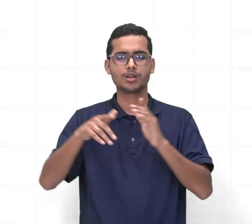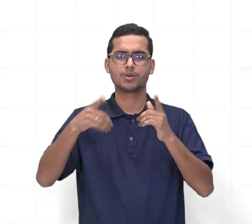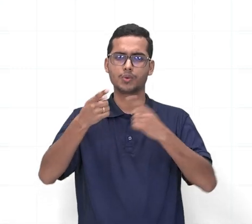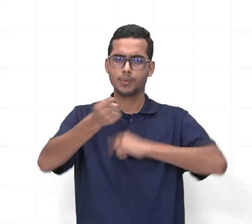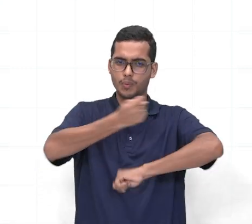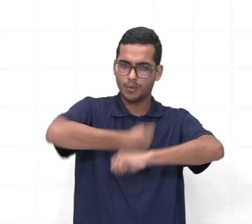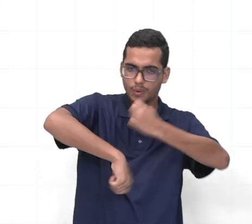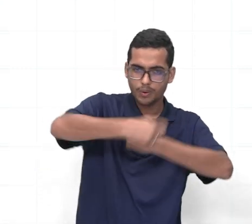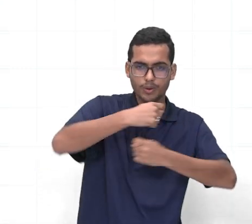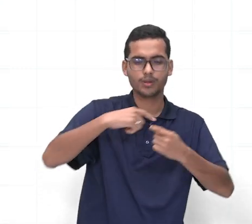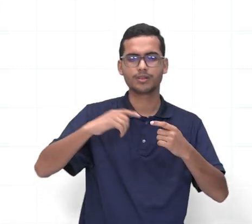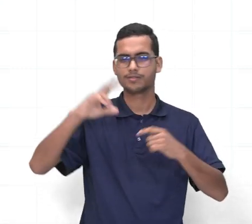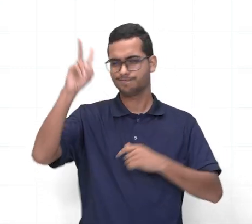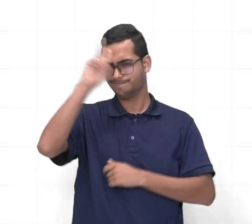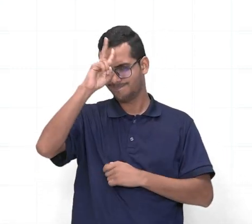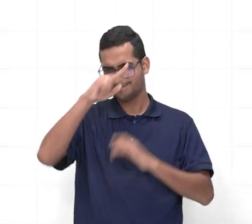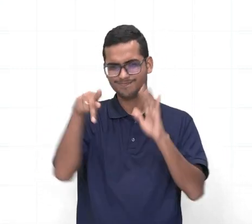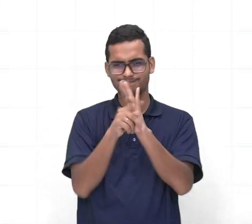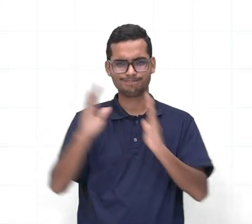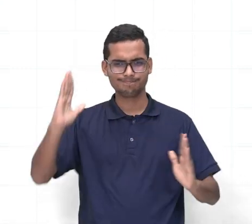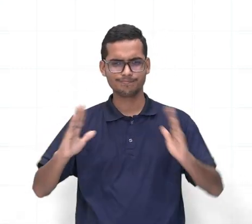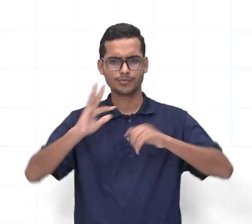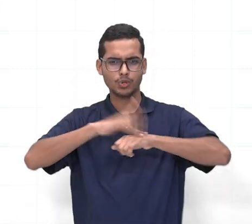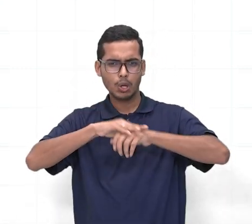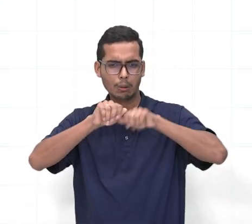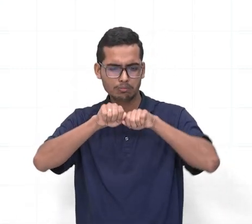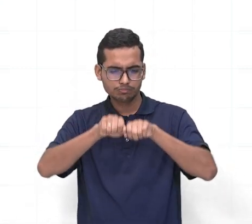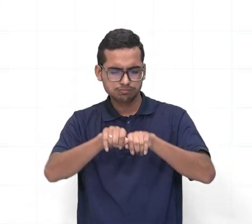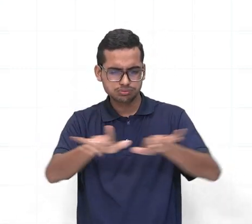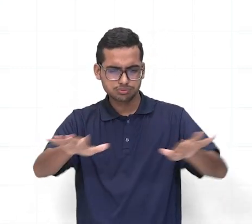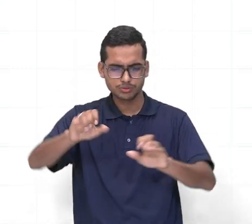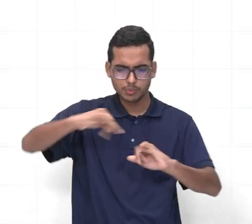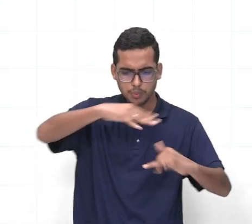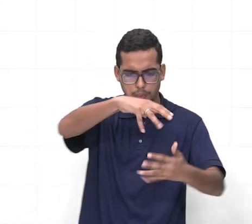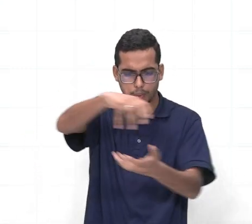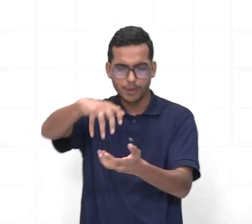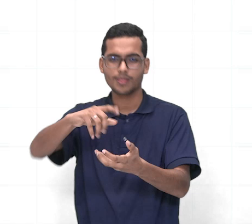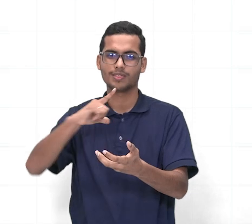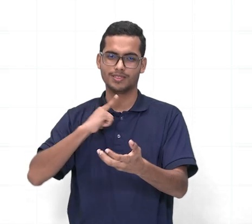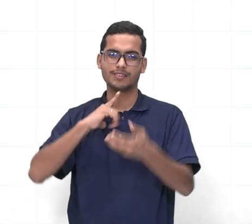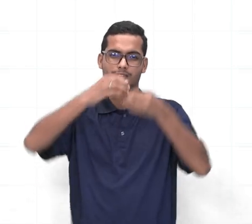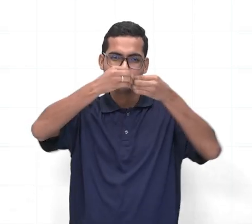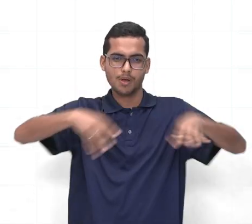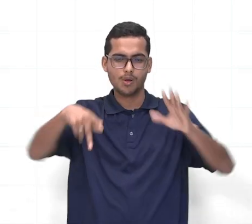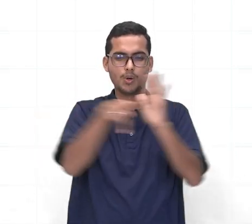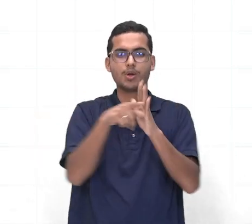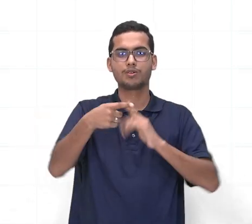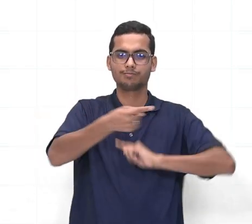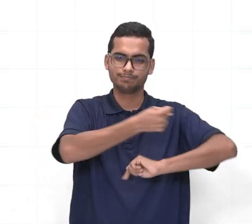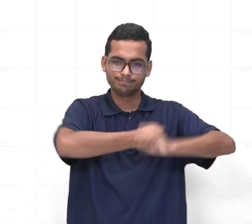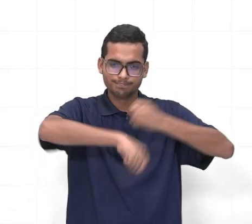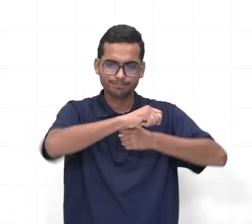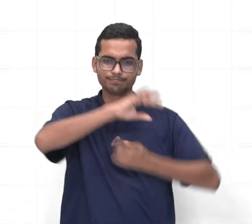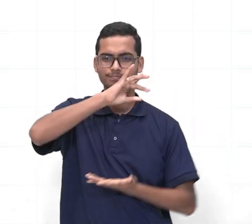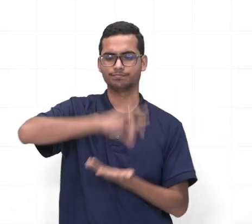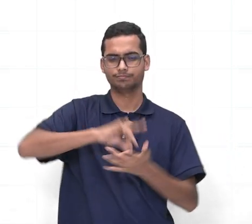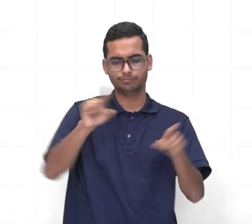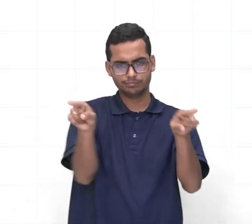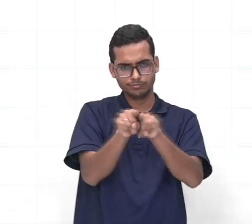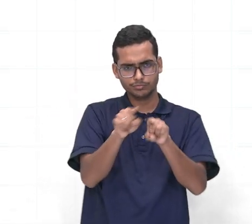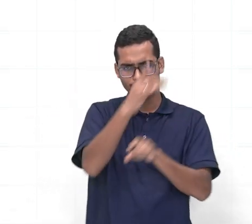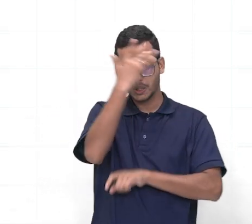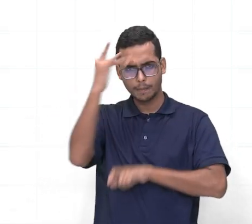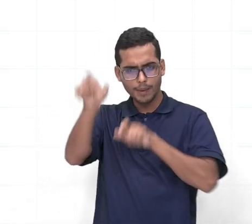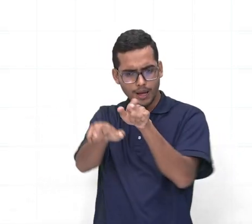período de pandemia, né, houve um impacto econômico muito grande, porque não só das pessoas que